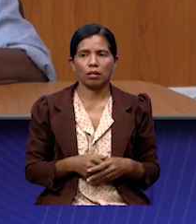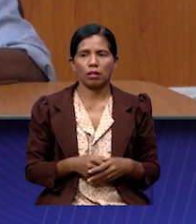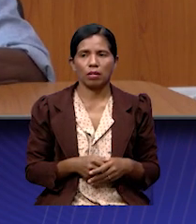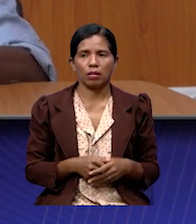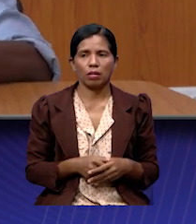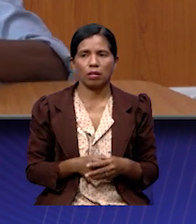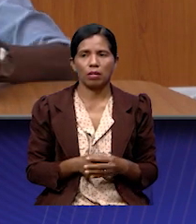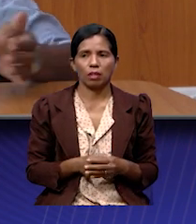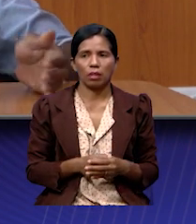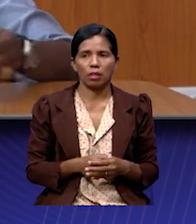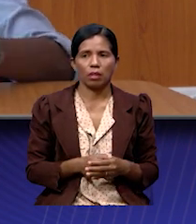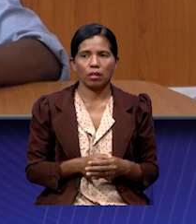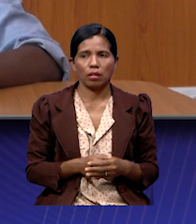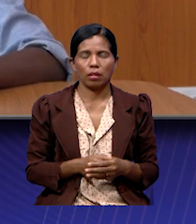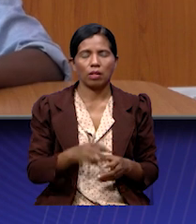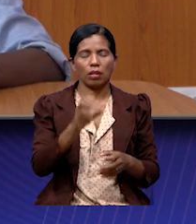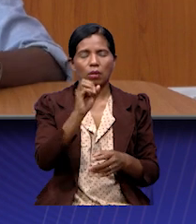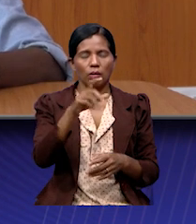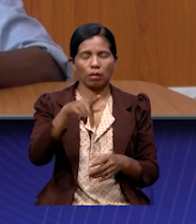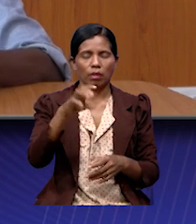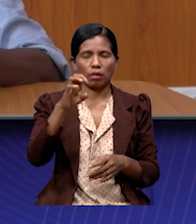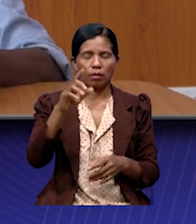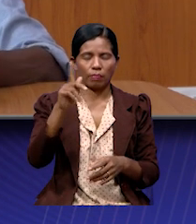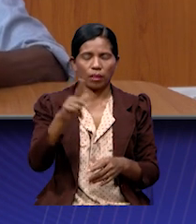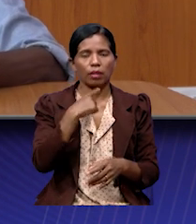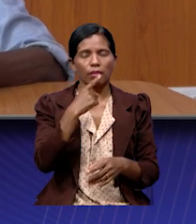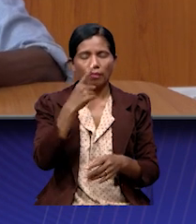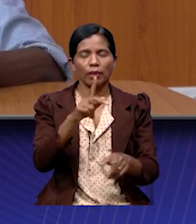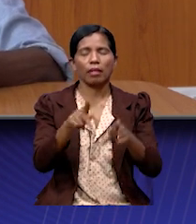a hora nascer a mesa aqui da OPEC e o lugar se mantém de a nascer